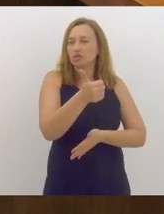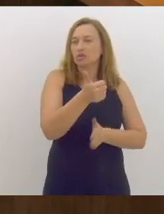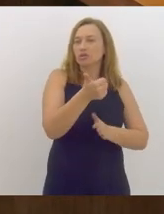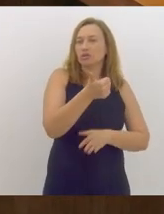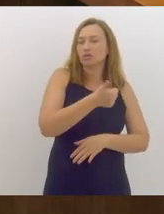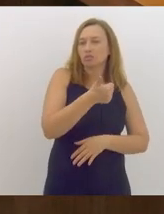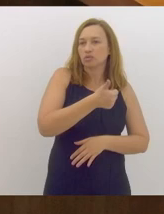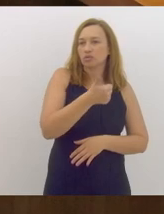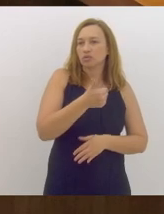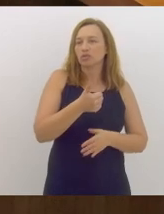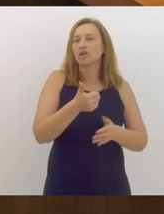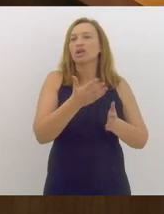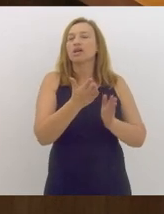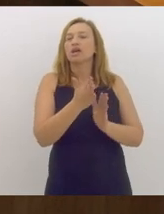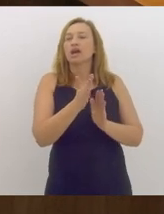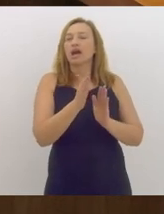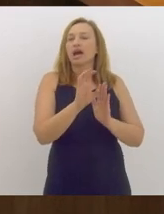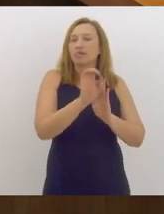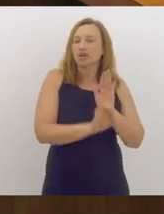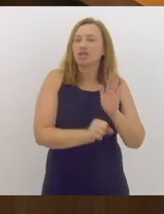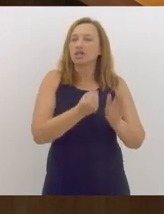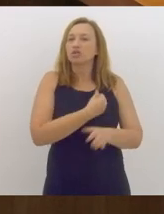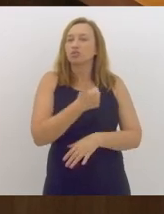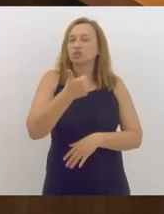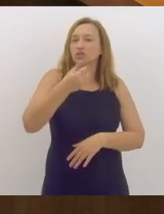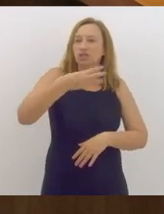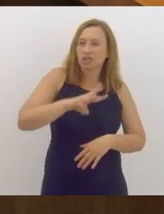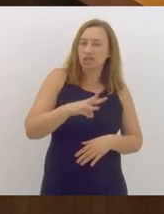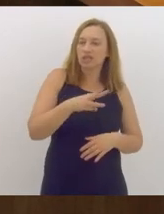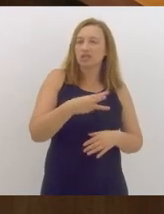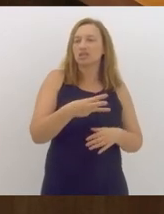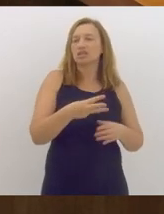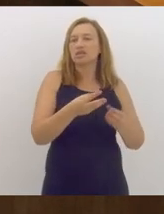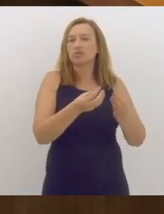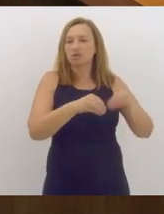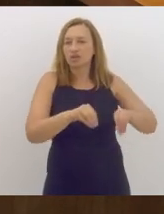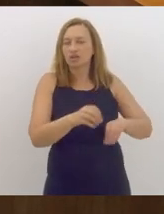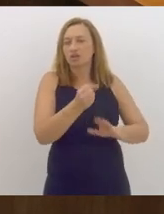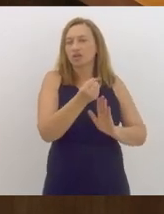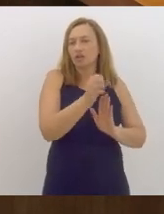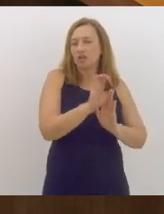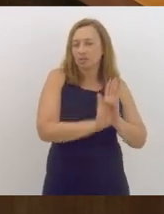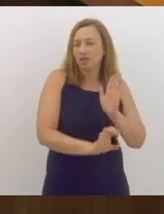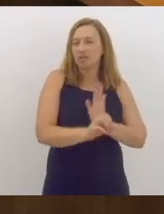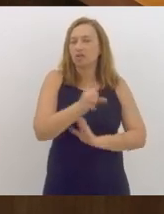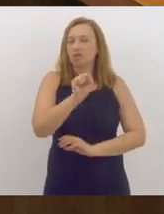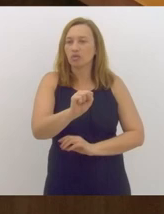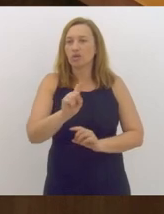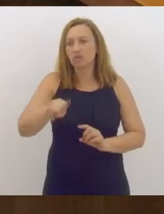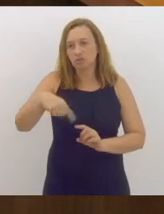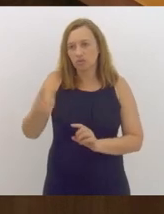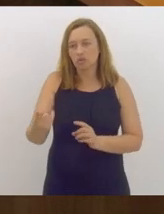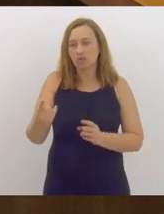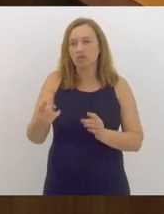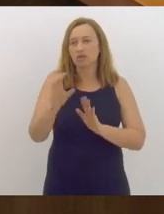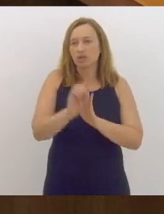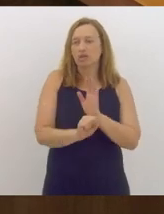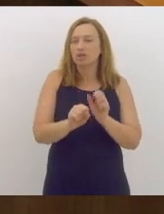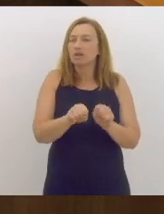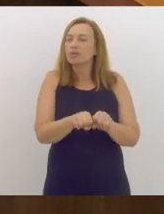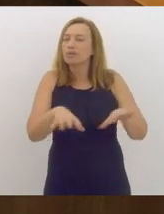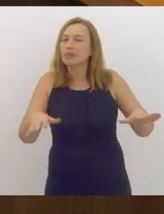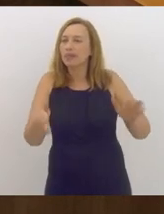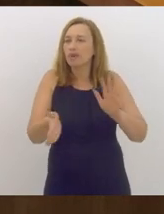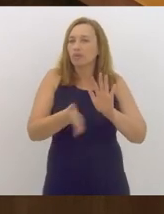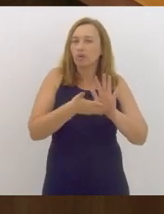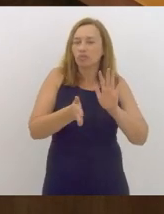1 e a emenda número 13 prejudicada pela emenda número 8. As demais emendas, ao ampliarem a proposta